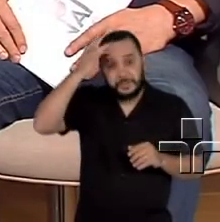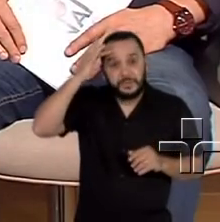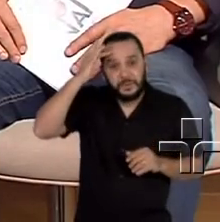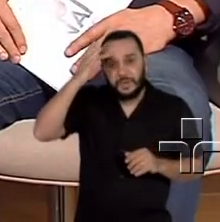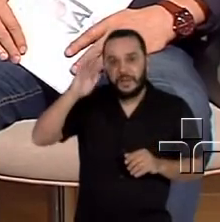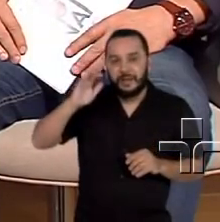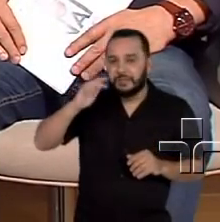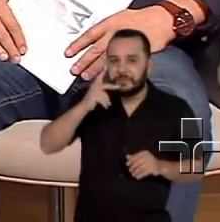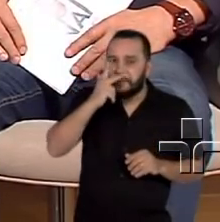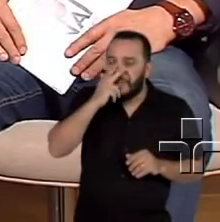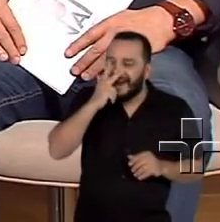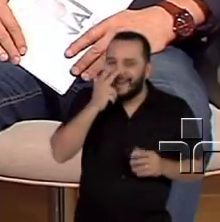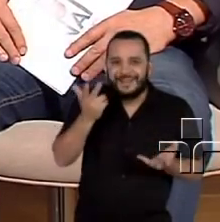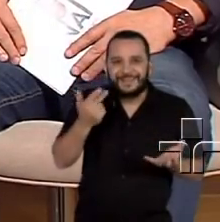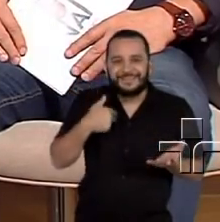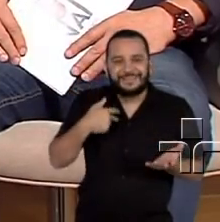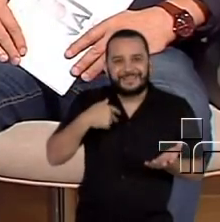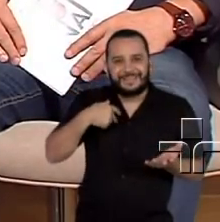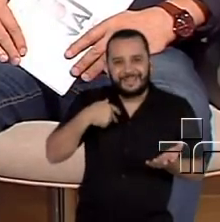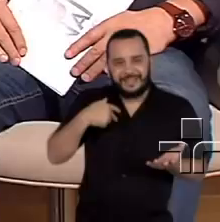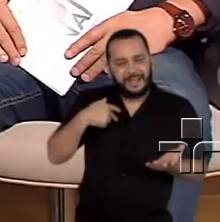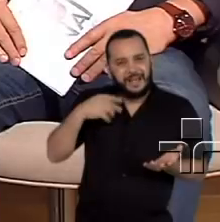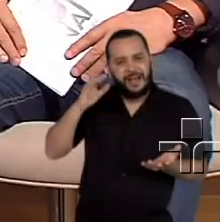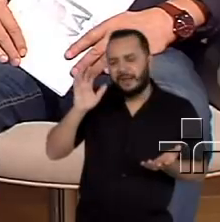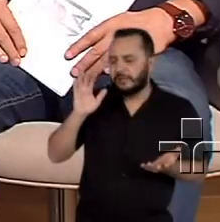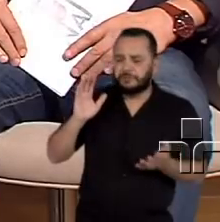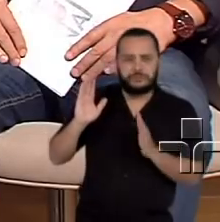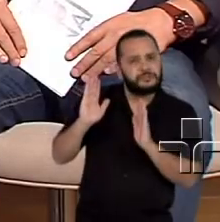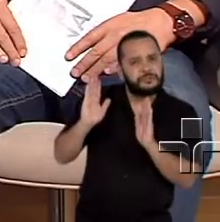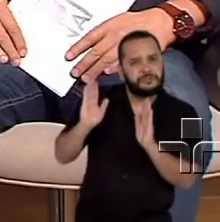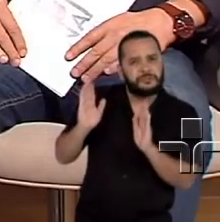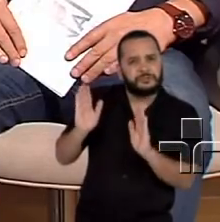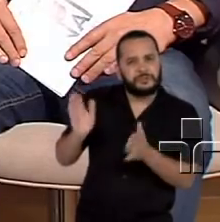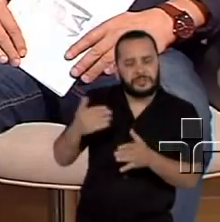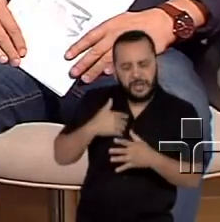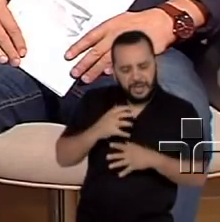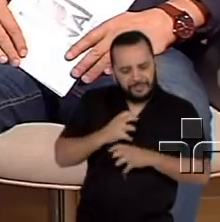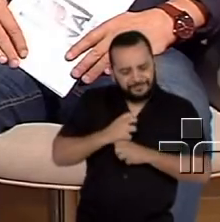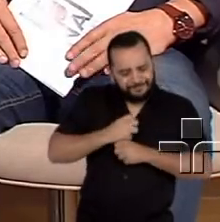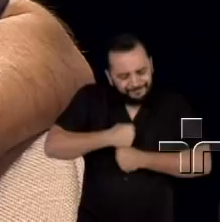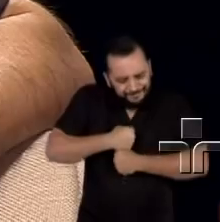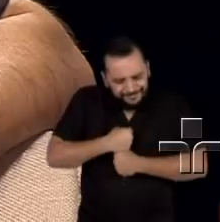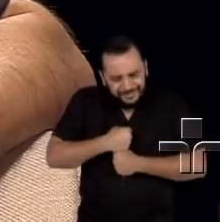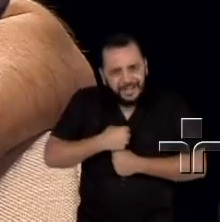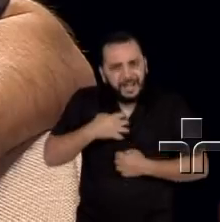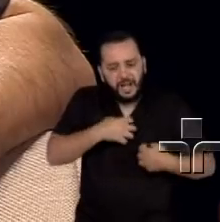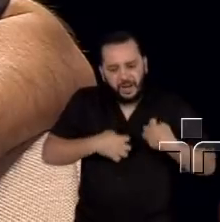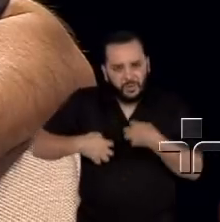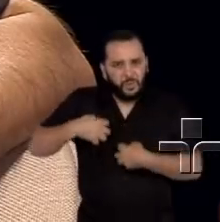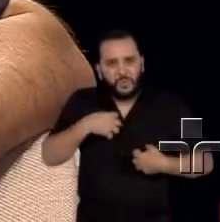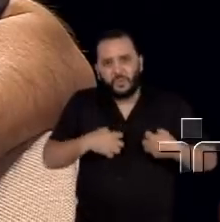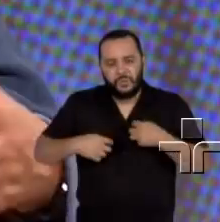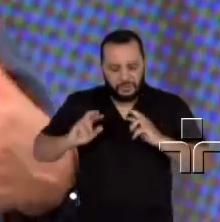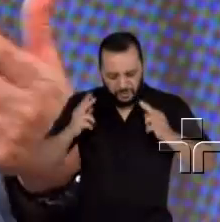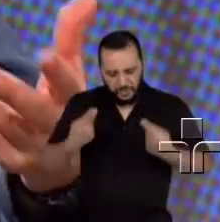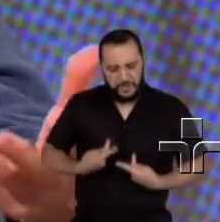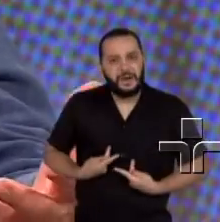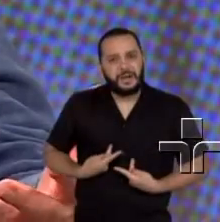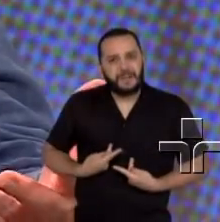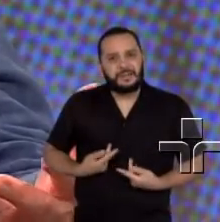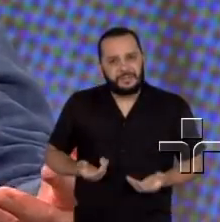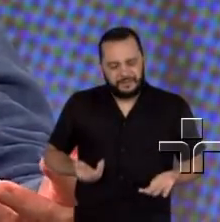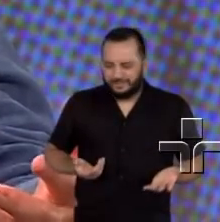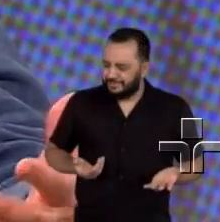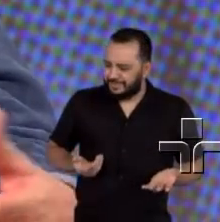apreendeu, né, nos ares a angústia humana, né? A dor, a perda